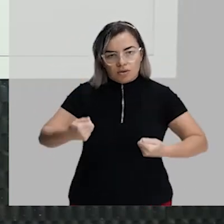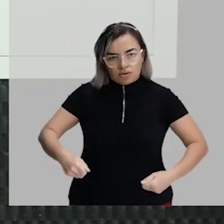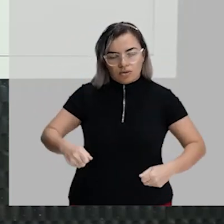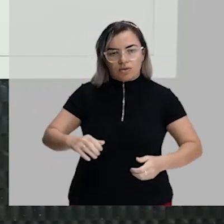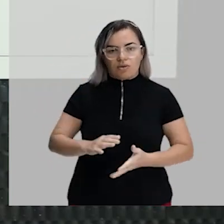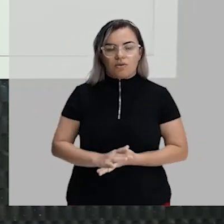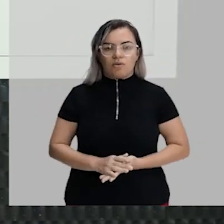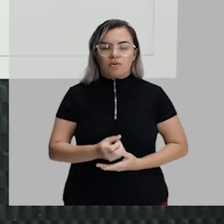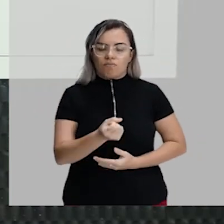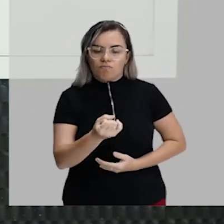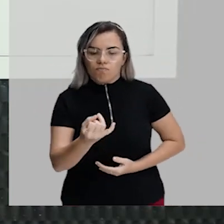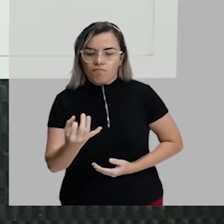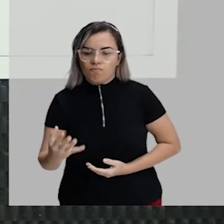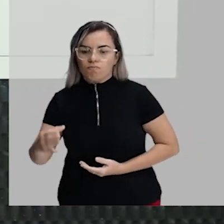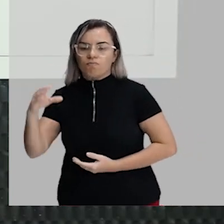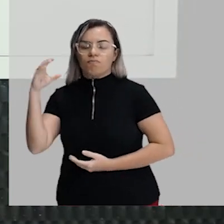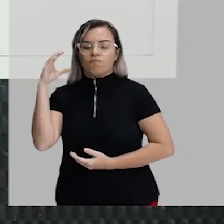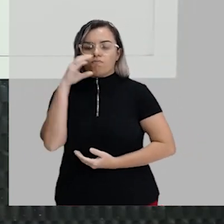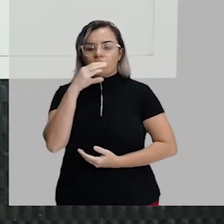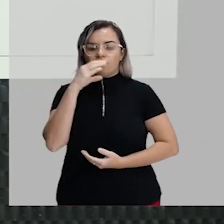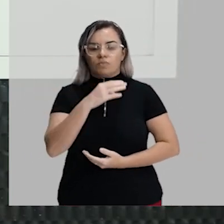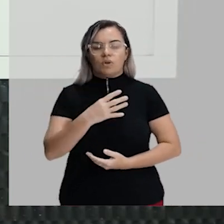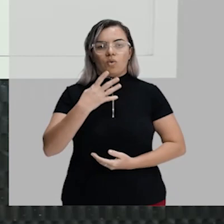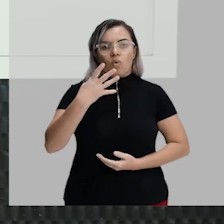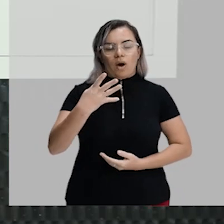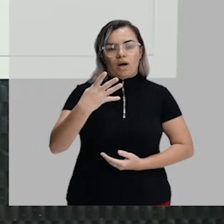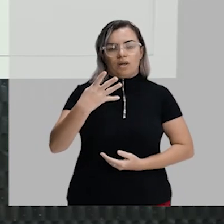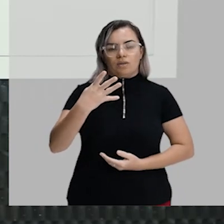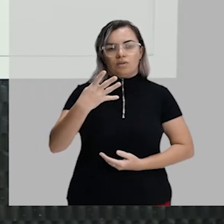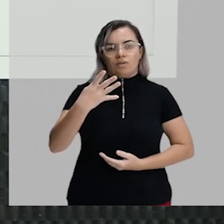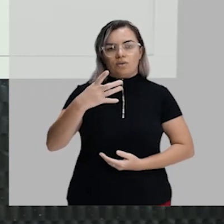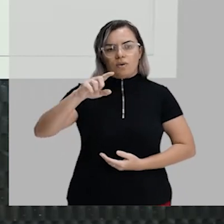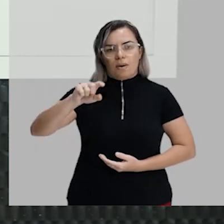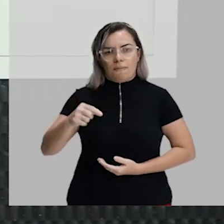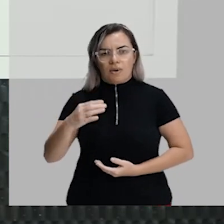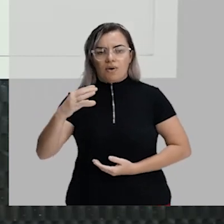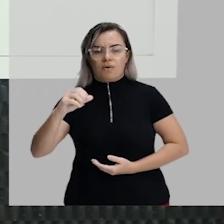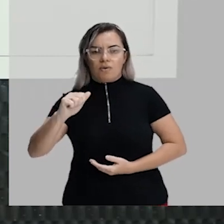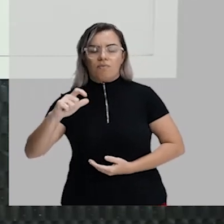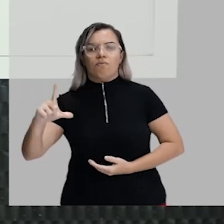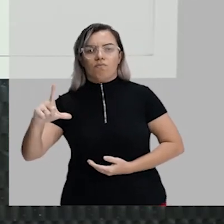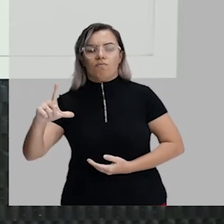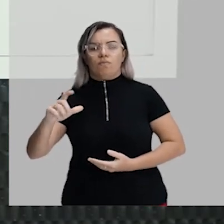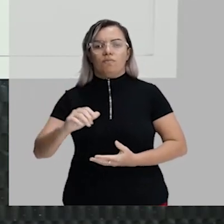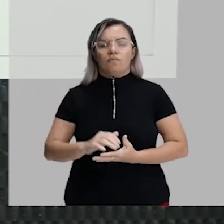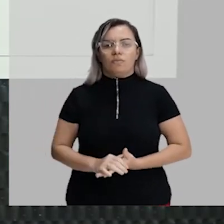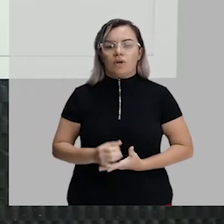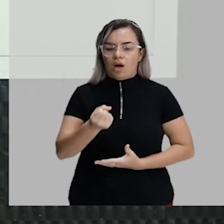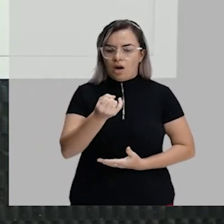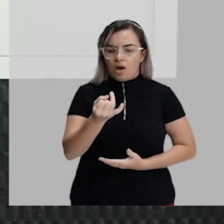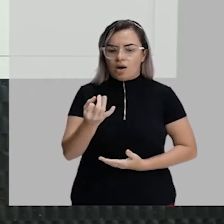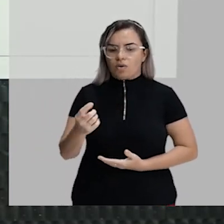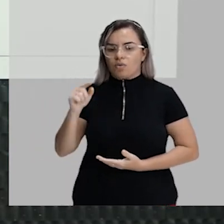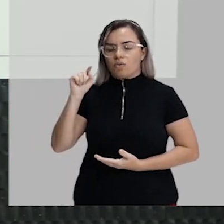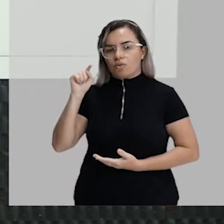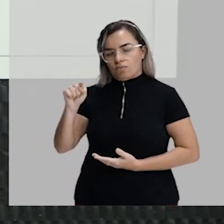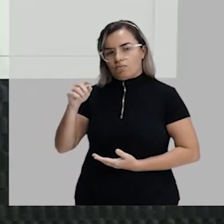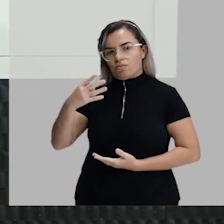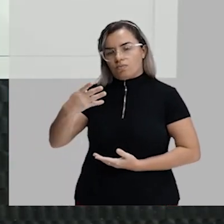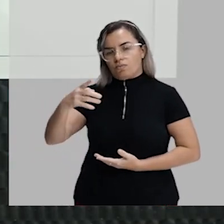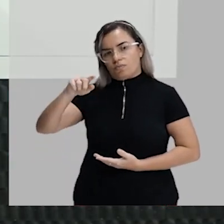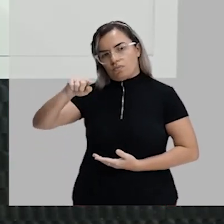calor de 4.000 calorias. Então essa foi a quantidade de calor que